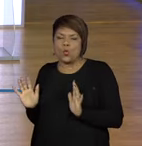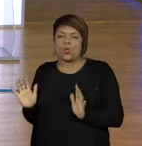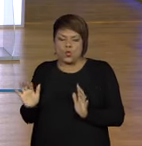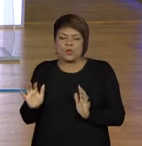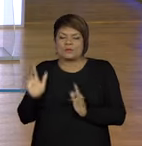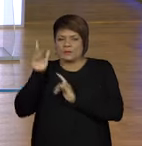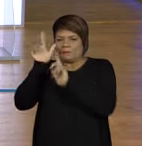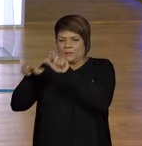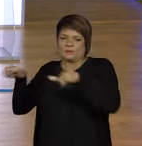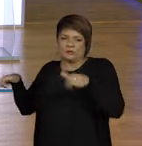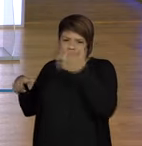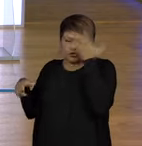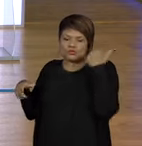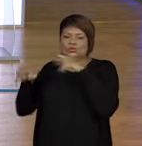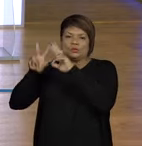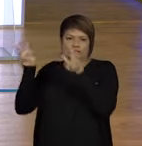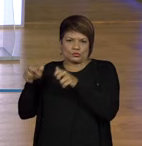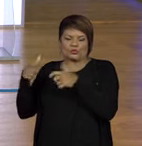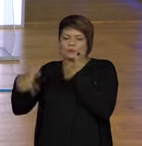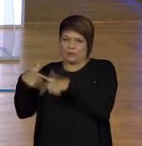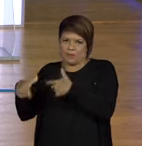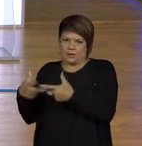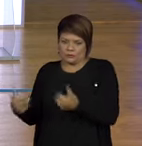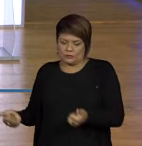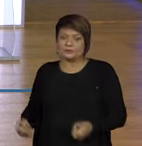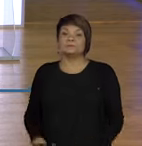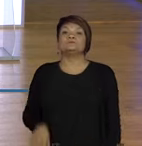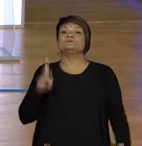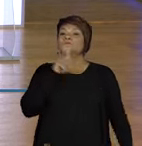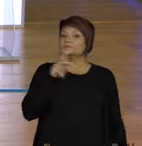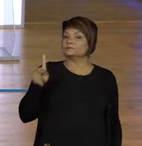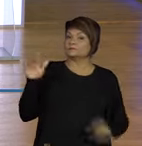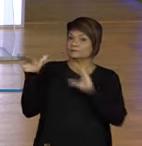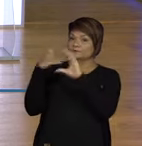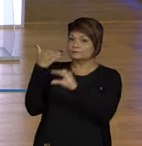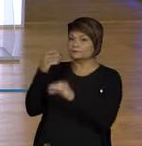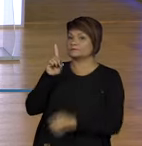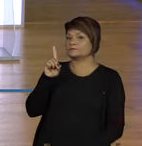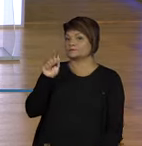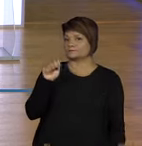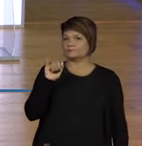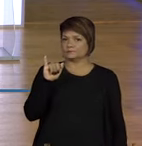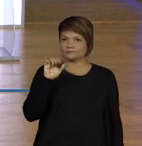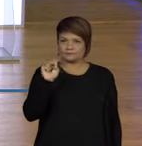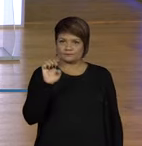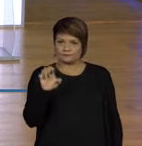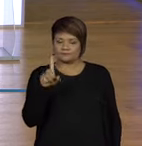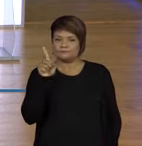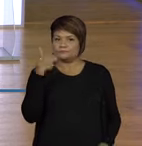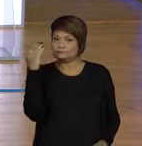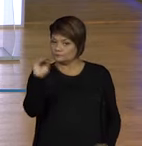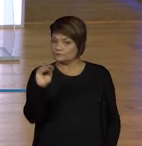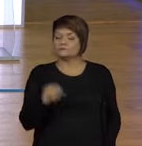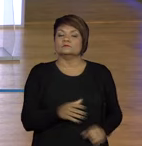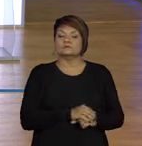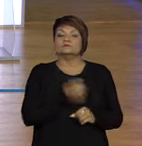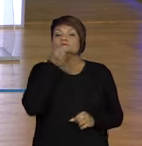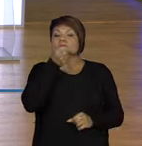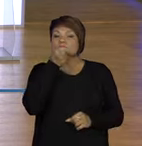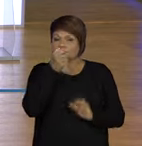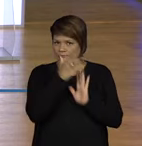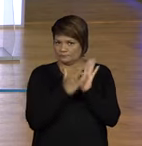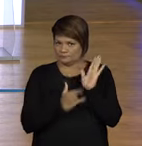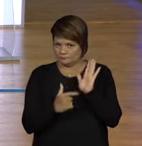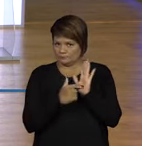ela trabalha. E Legal, a professora né? Neide colocou uma contribuição muito importante, que o gênero entrevistas, ele traz o ponto de vista